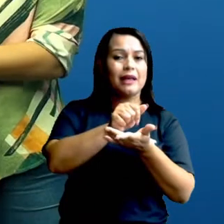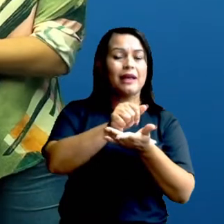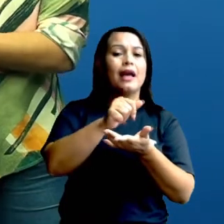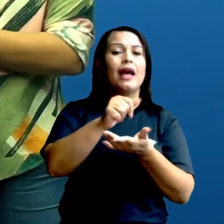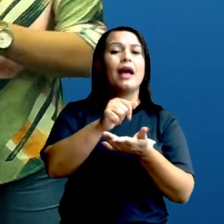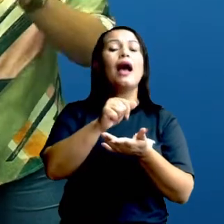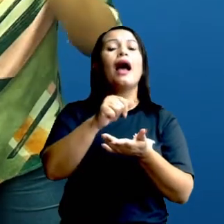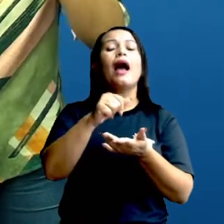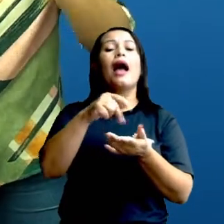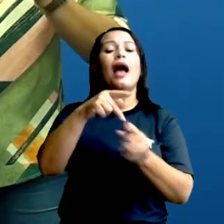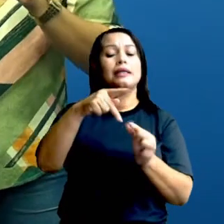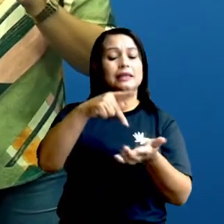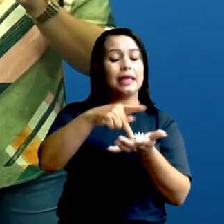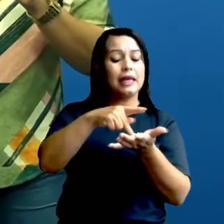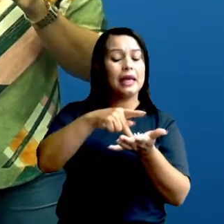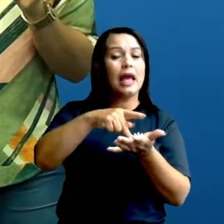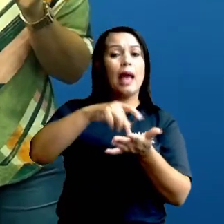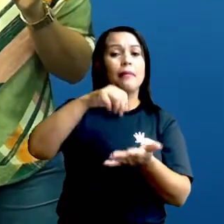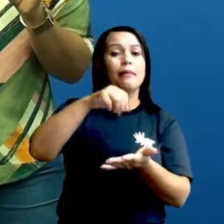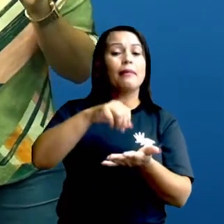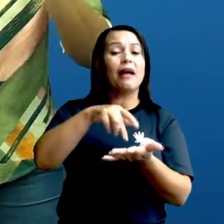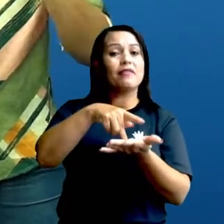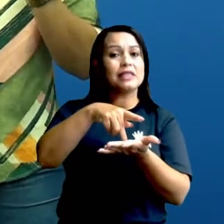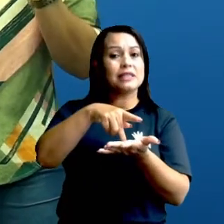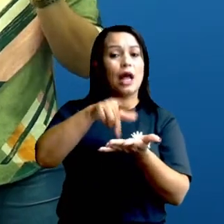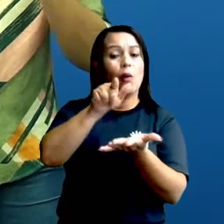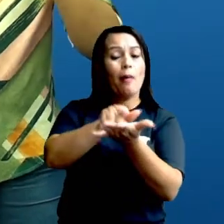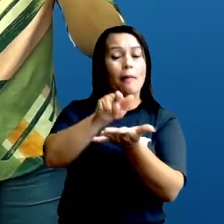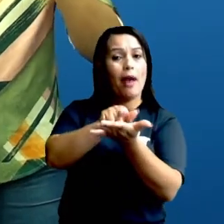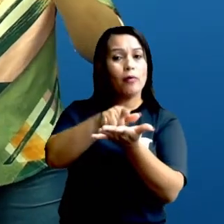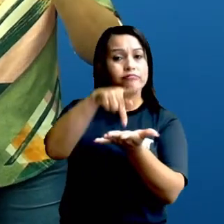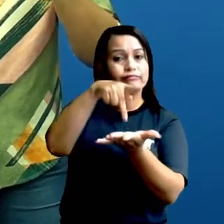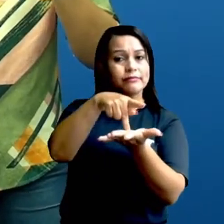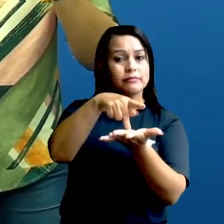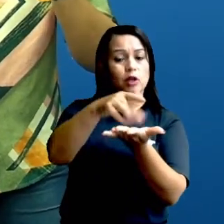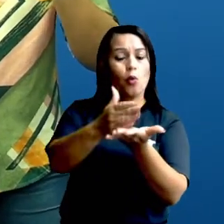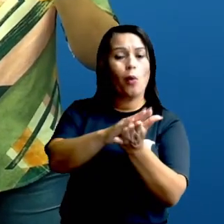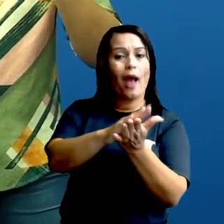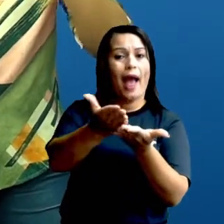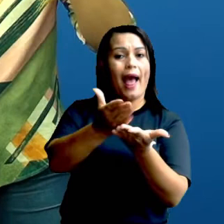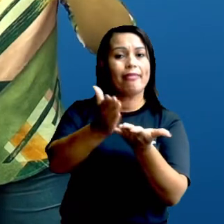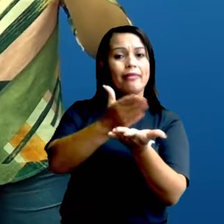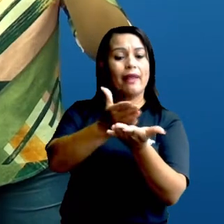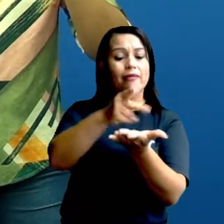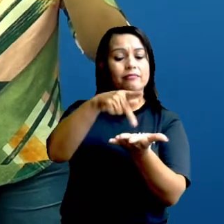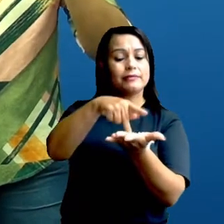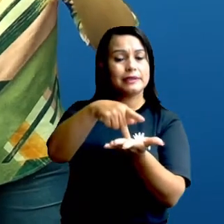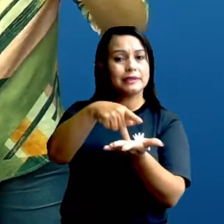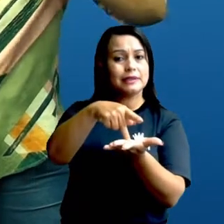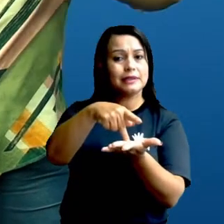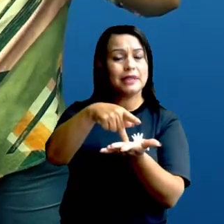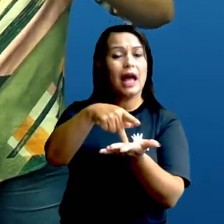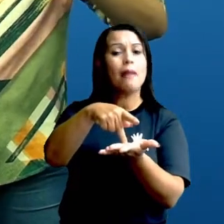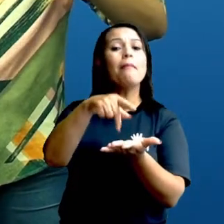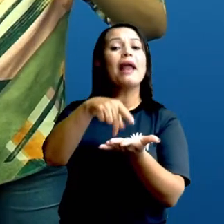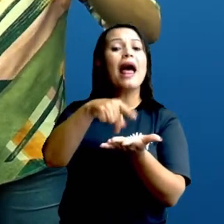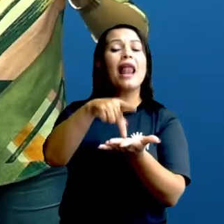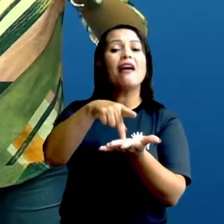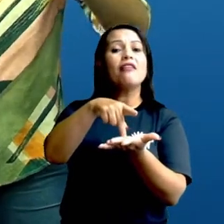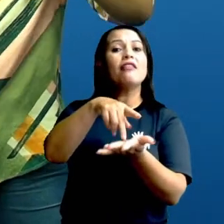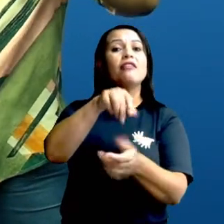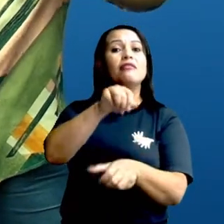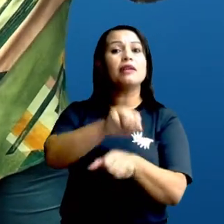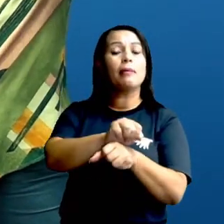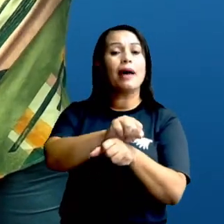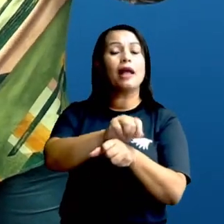parece uma agulha é para fixa no papel no seu caderno para fixar essa essa ponta seca para ele não se